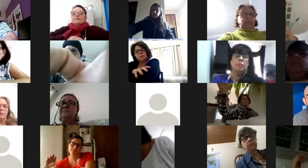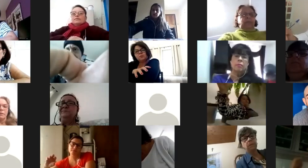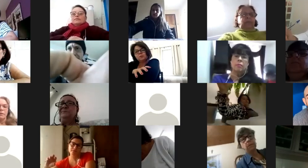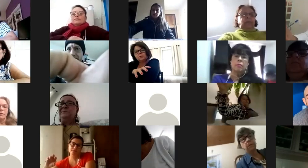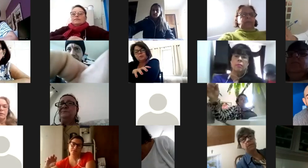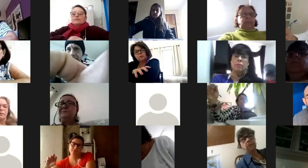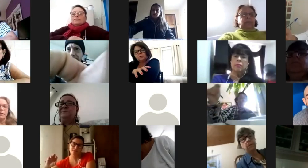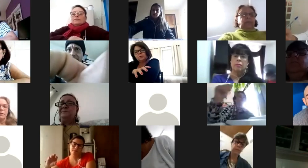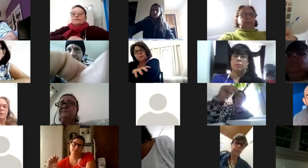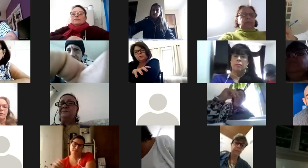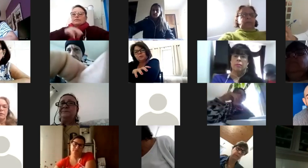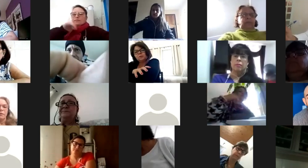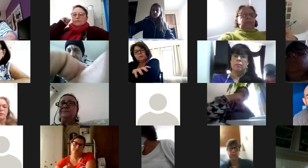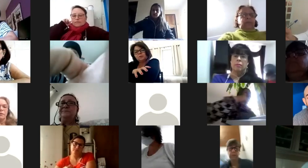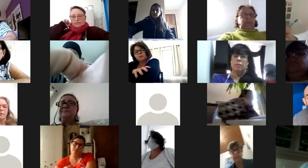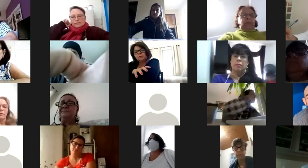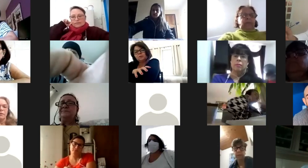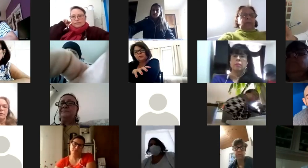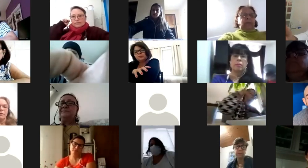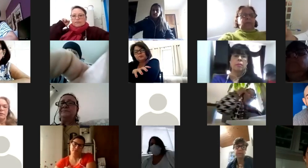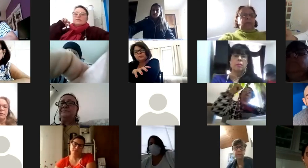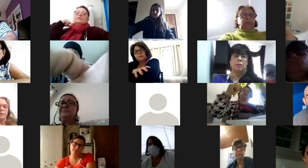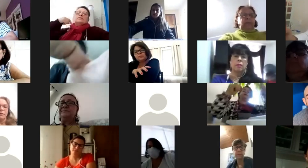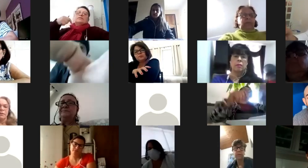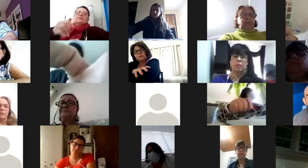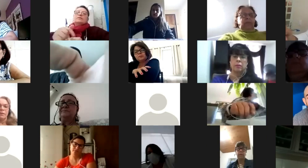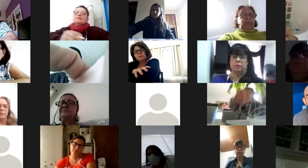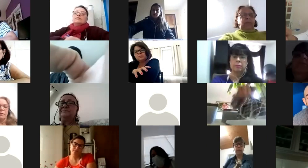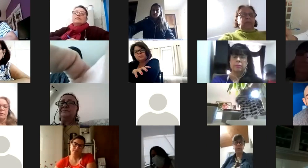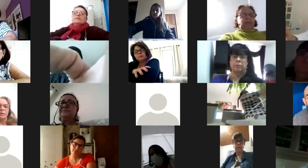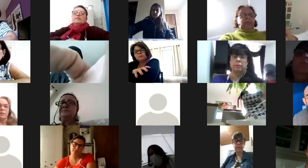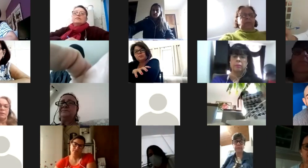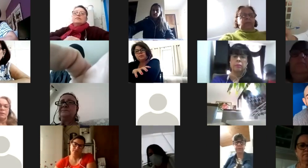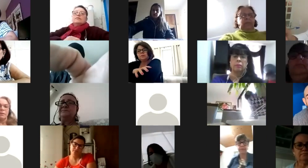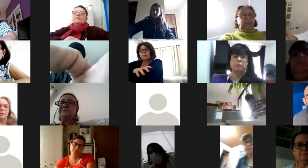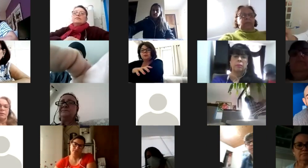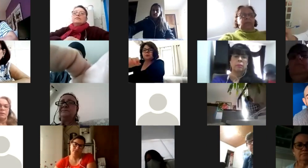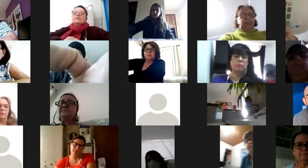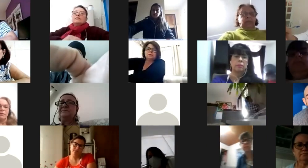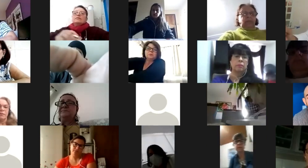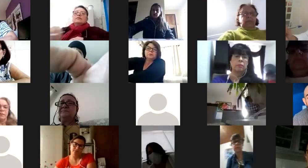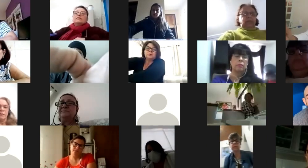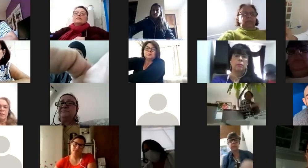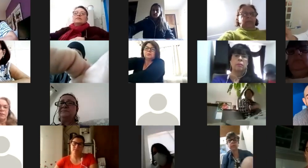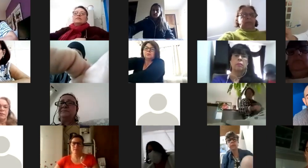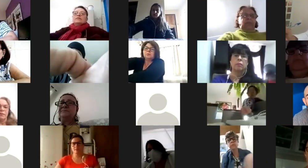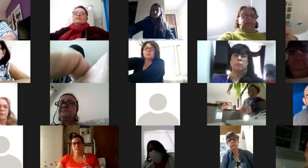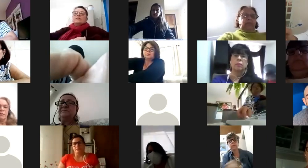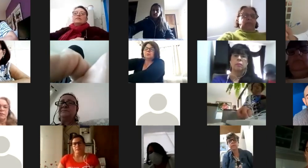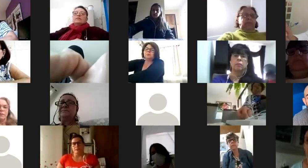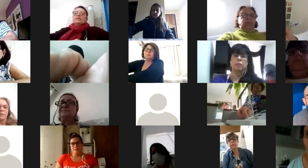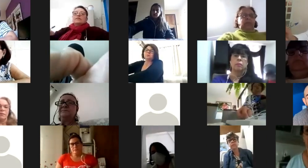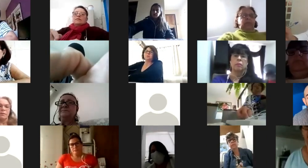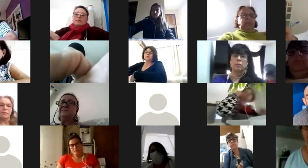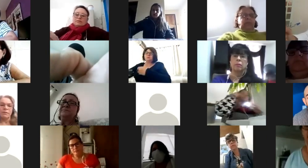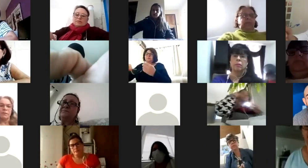muito emotiva do meu cliente. De repente, eu vou ter esse equilíbrio, eu vou ter